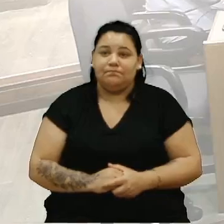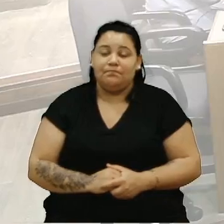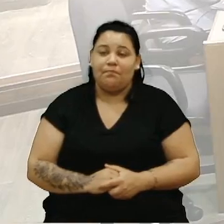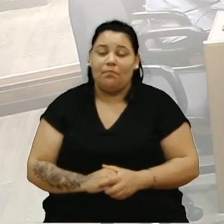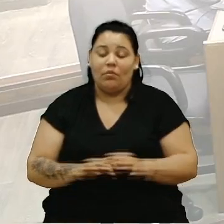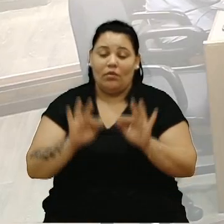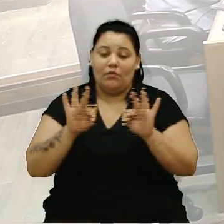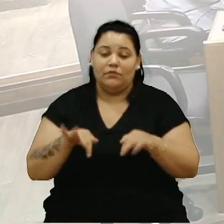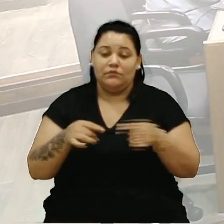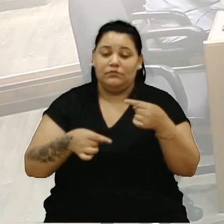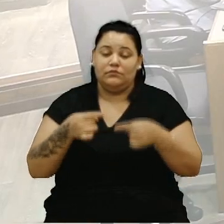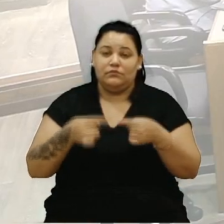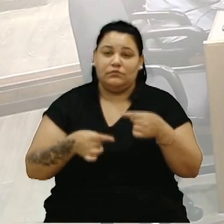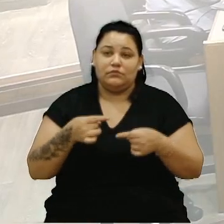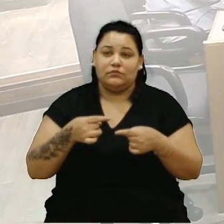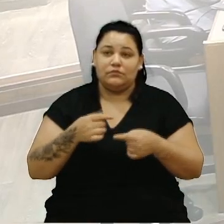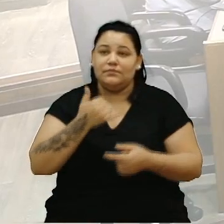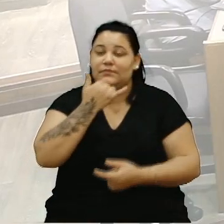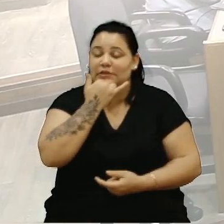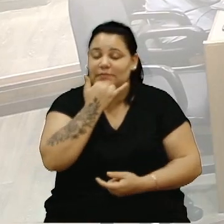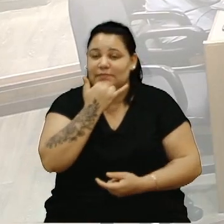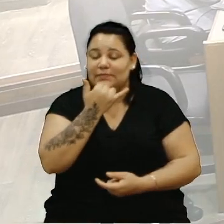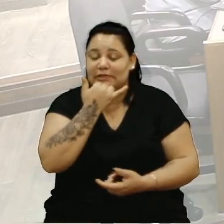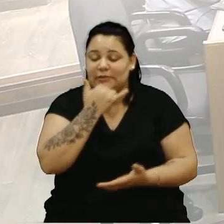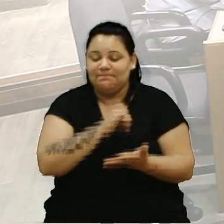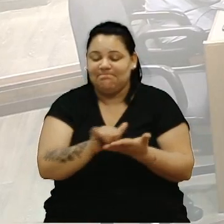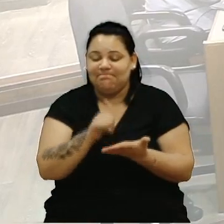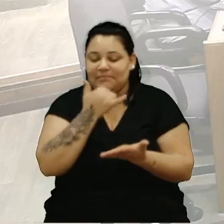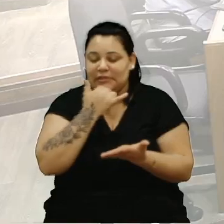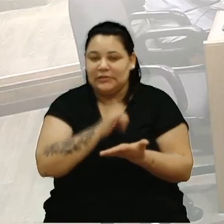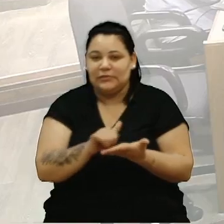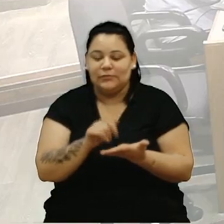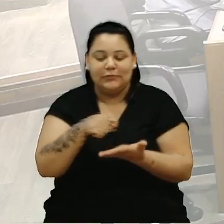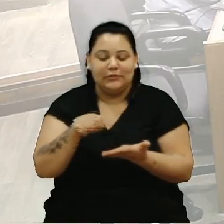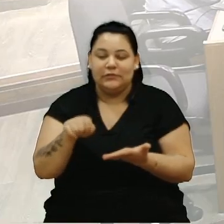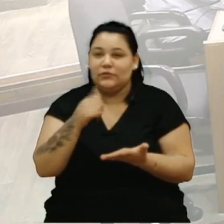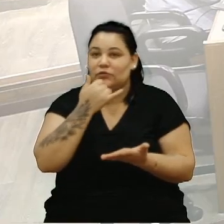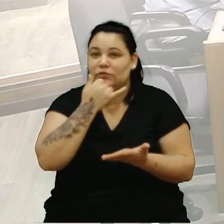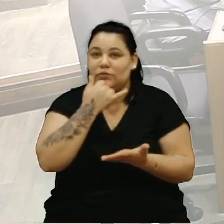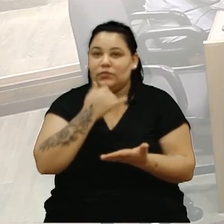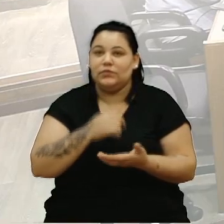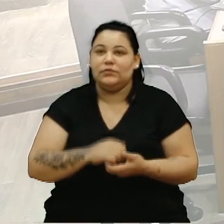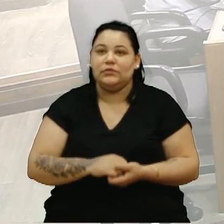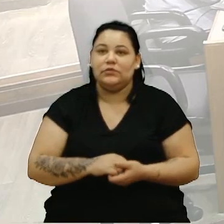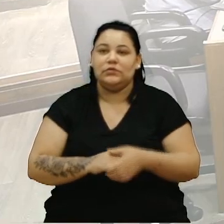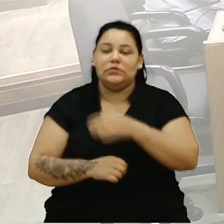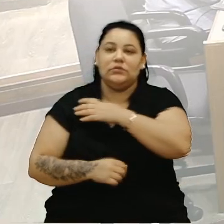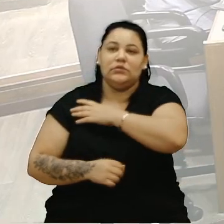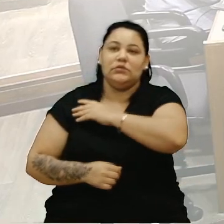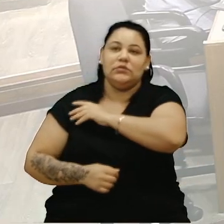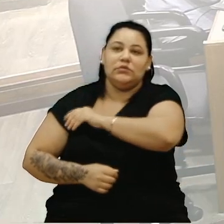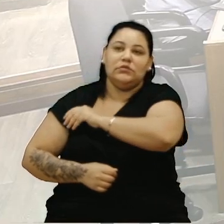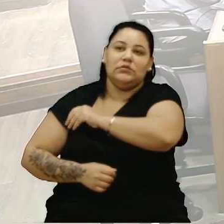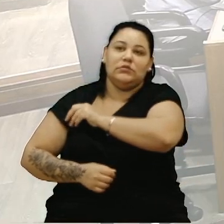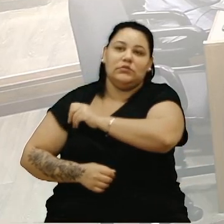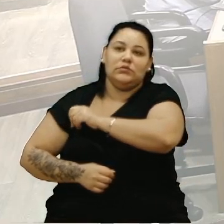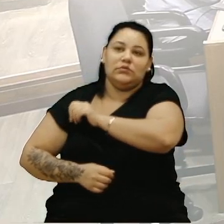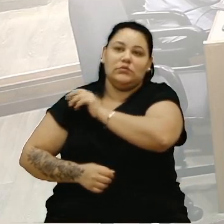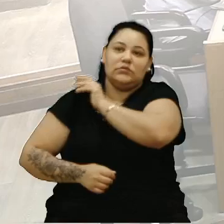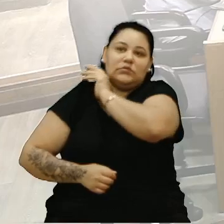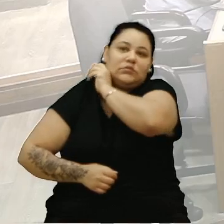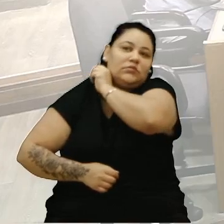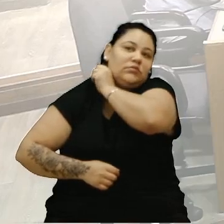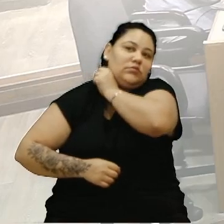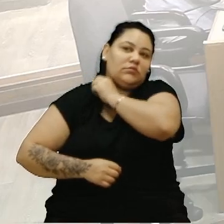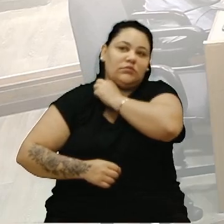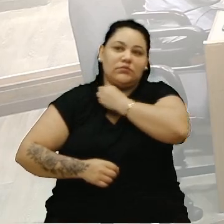encerrada a discussão. Perdão, vereador, eu não anotei. Desculpa, por favor. Ele viu o que eu tinha pedido. Ele já confirmou, está tudo